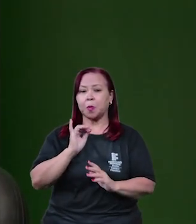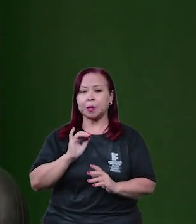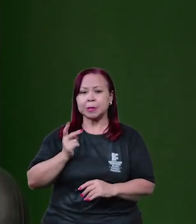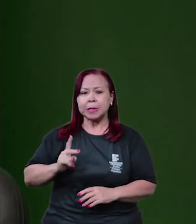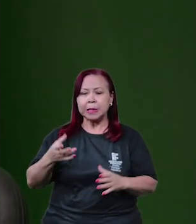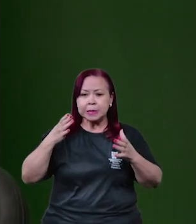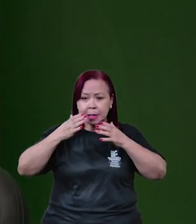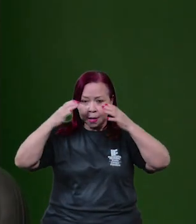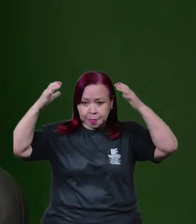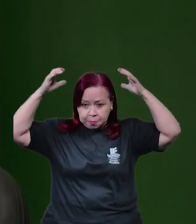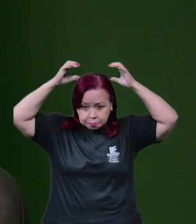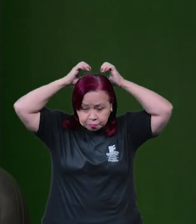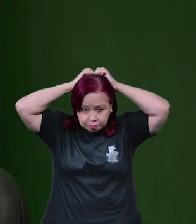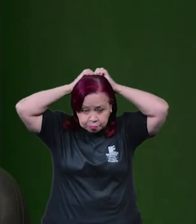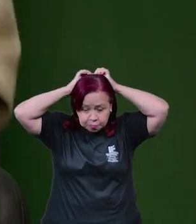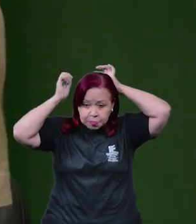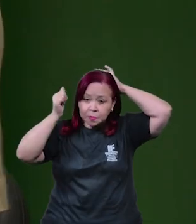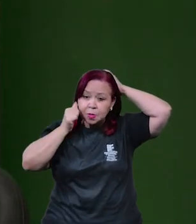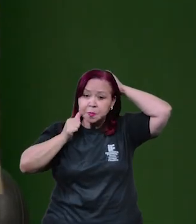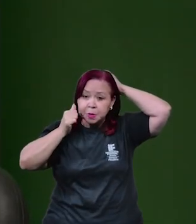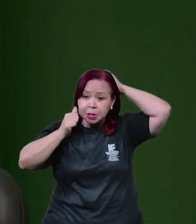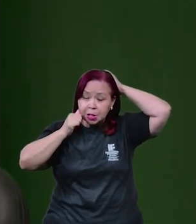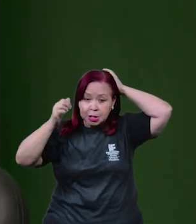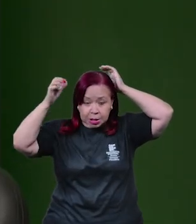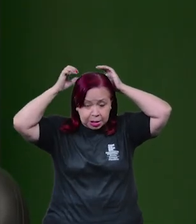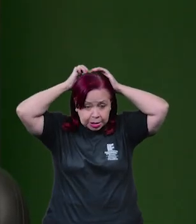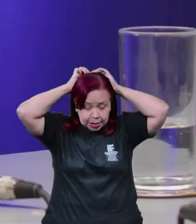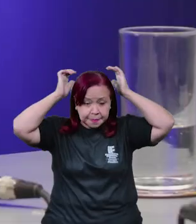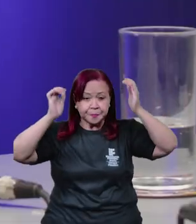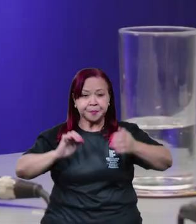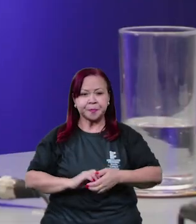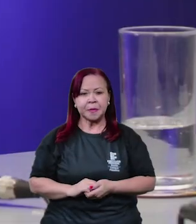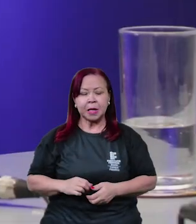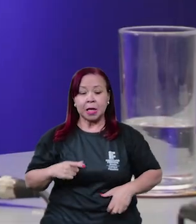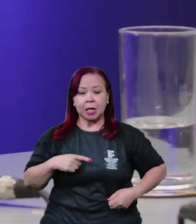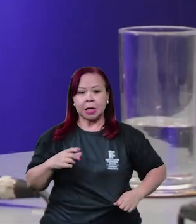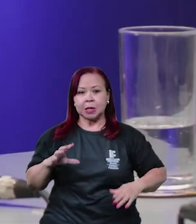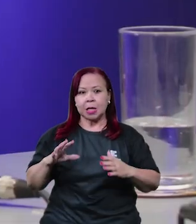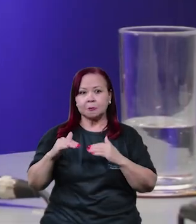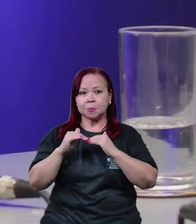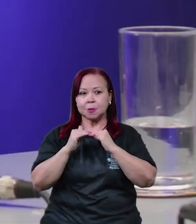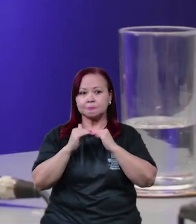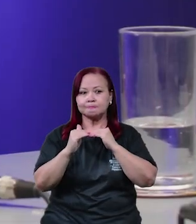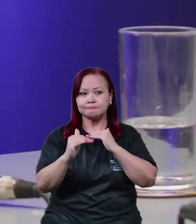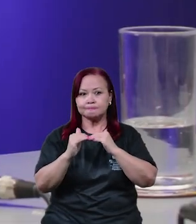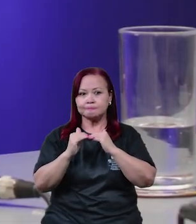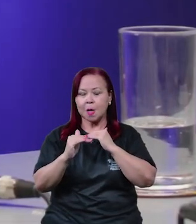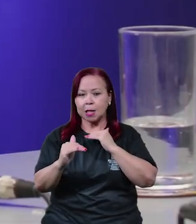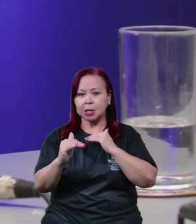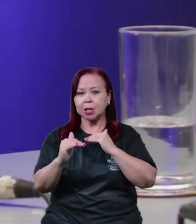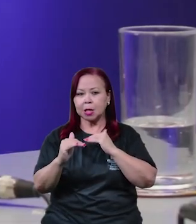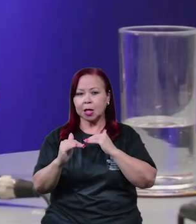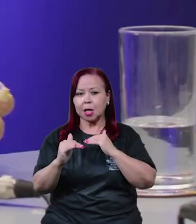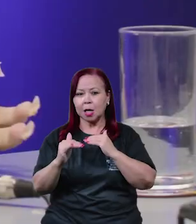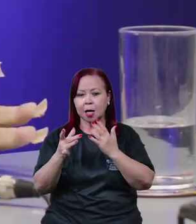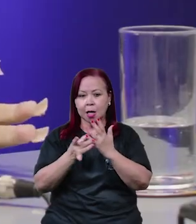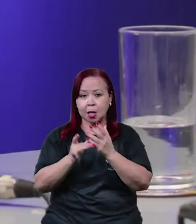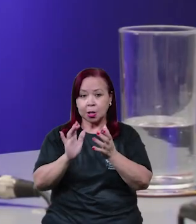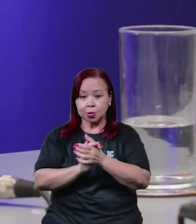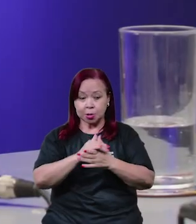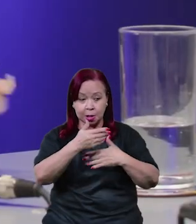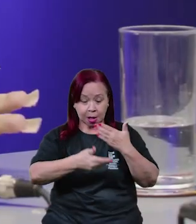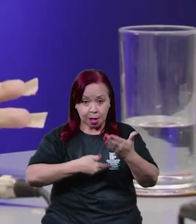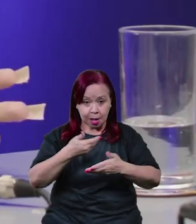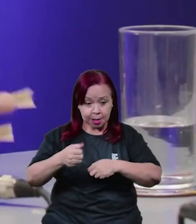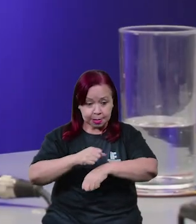sempre bota rabo de cavalo na menina, assim. tem um certo padrão, assim, de casais interraciais